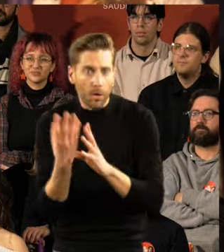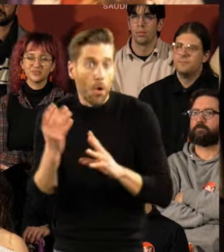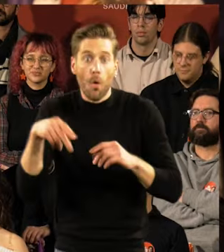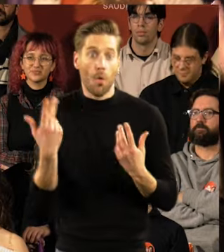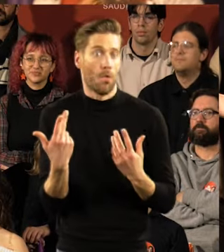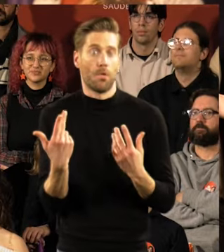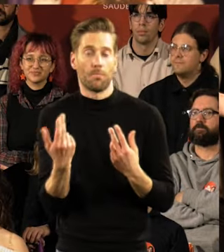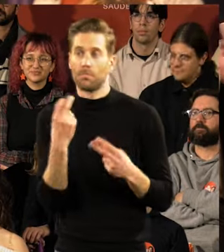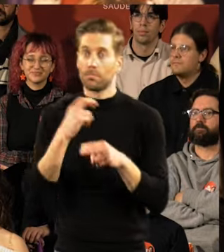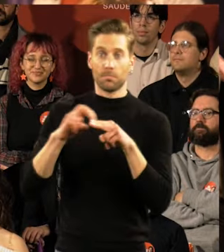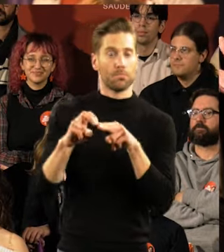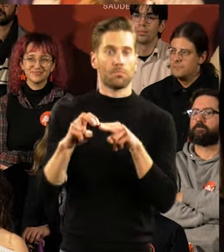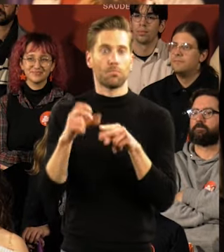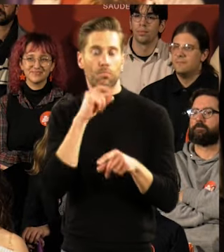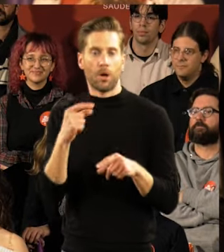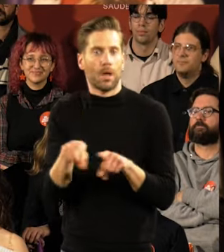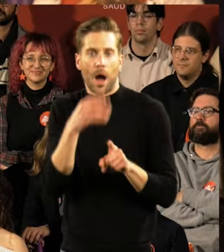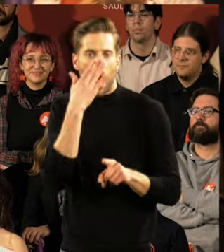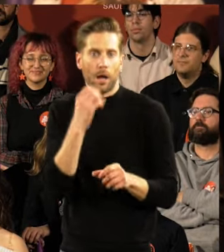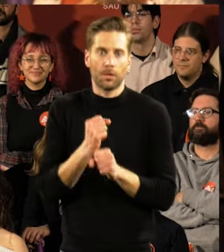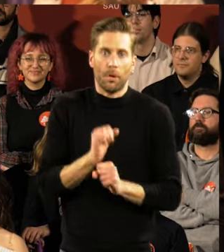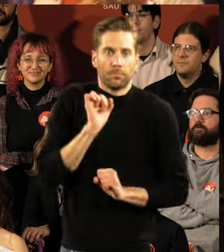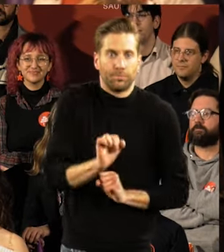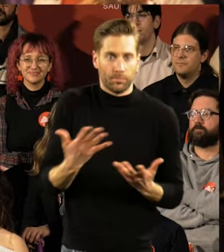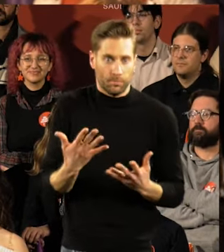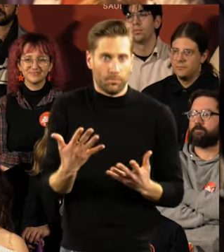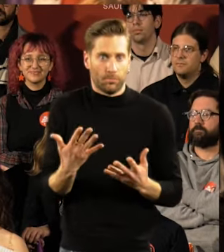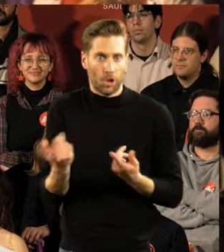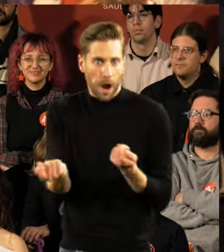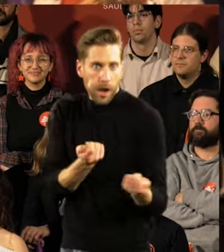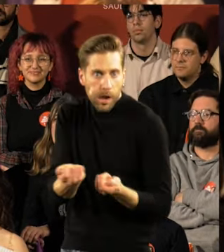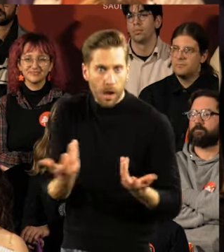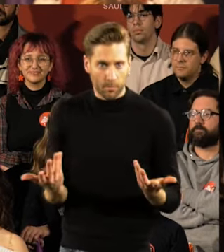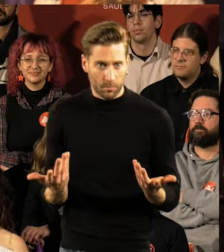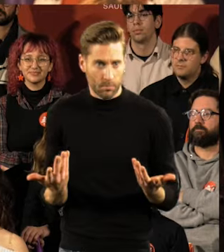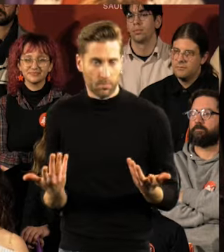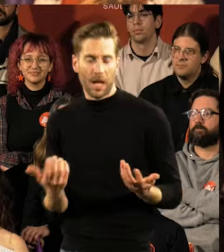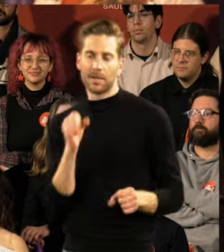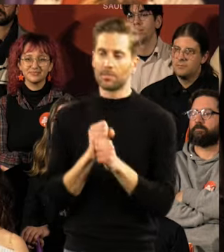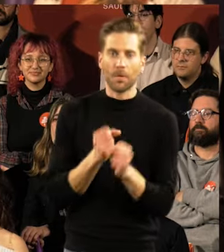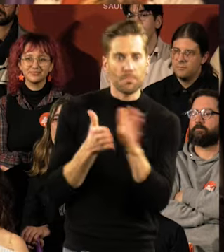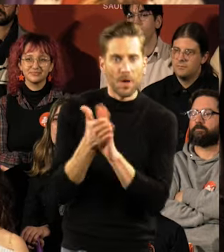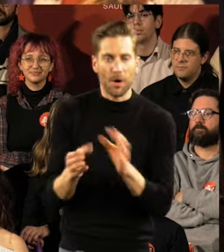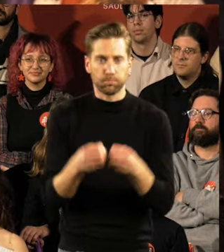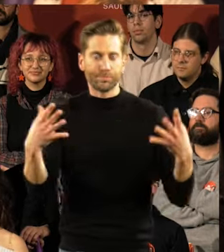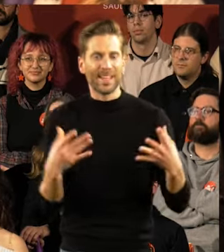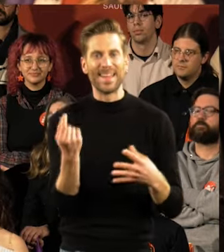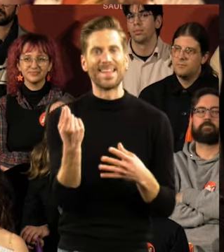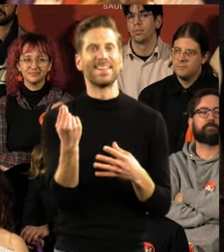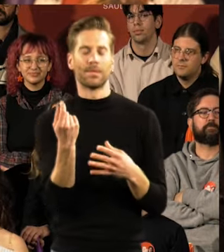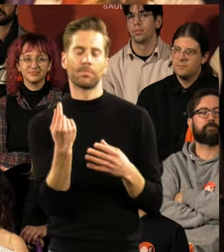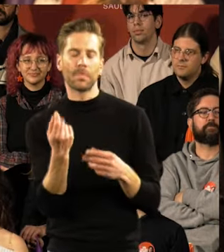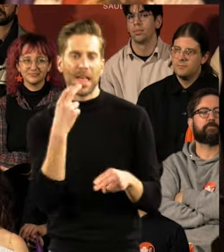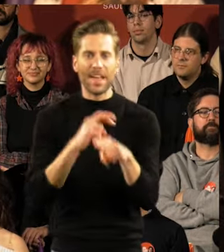produzir estas formas de produção descentralizada de energia. Mais emprego, energia mais barata,